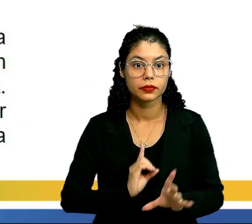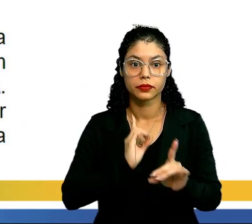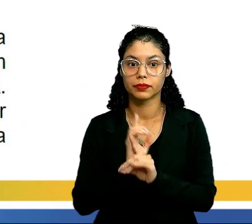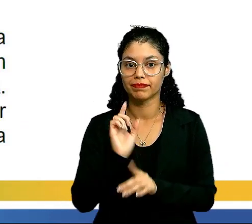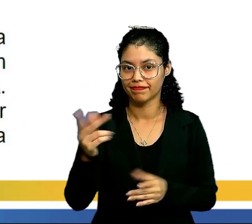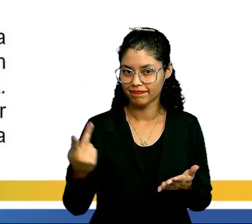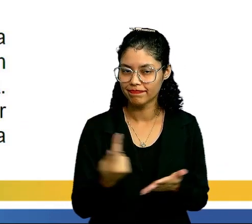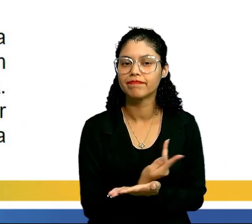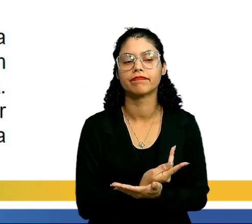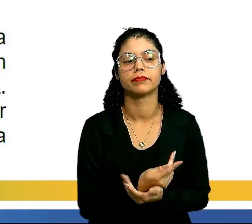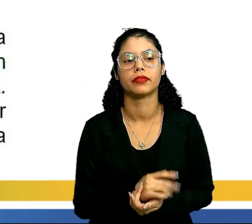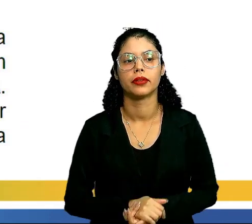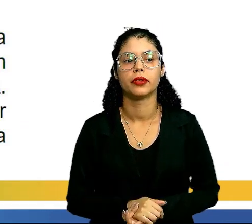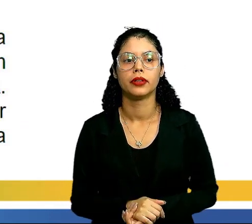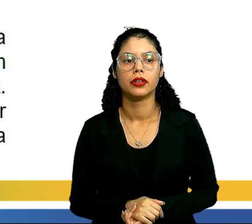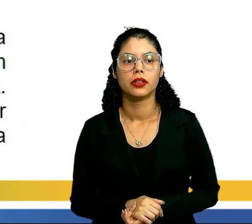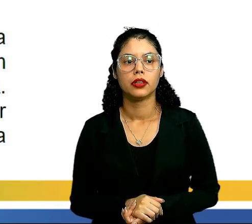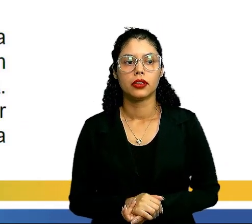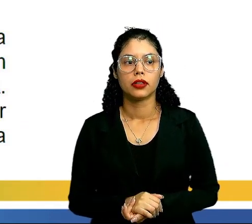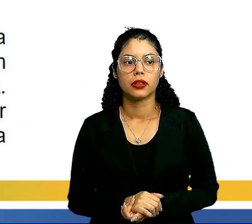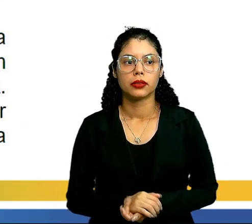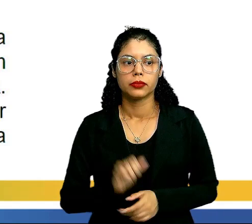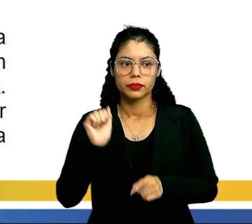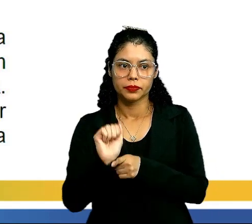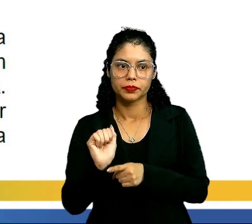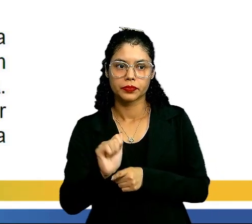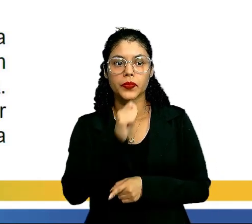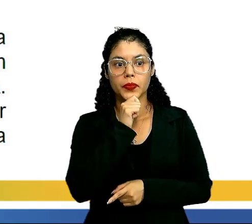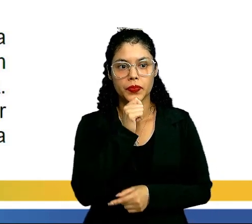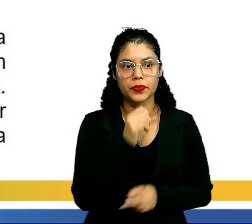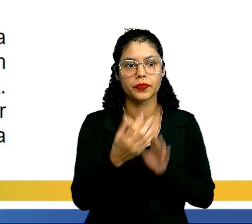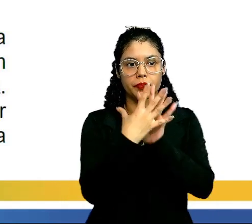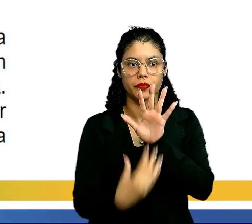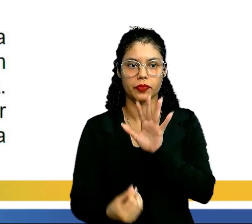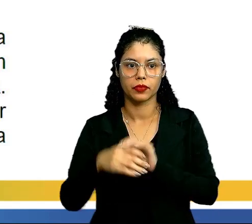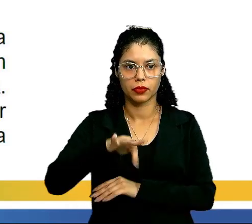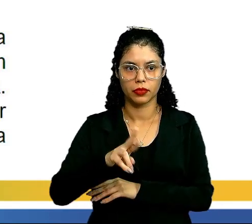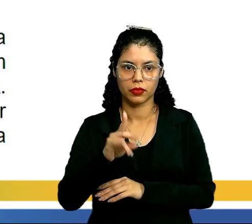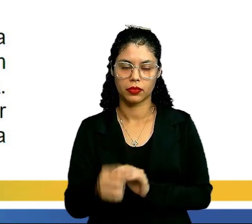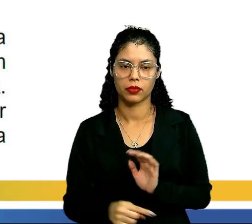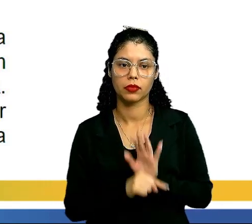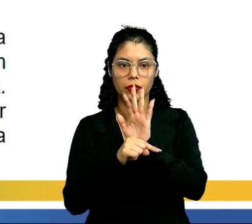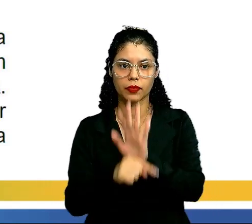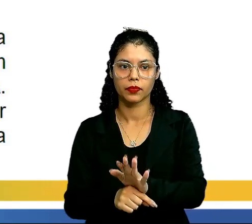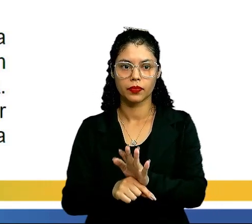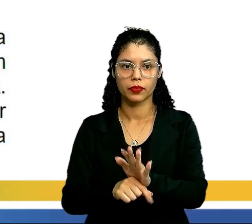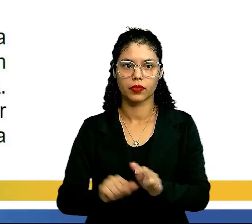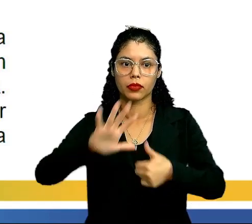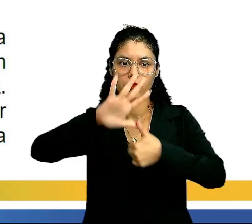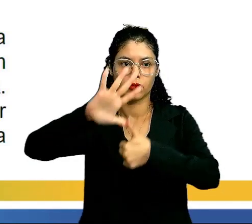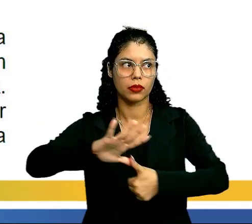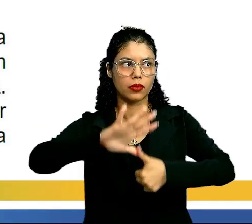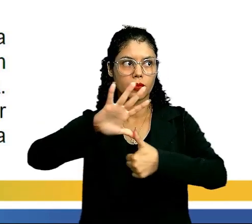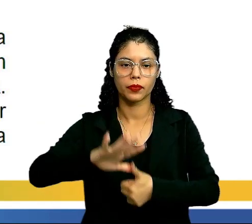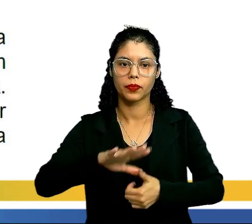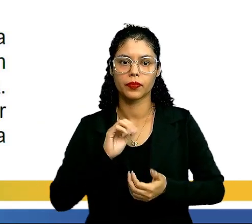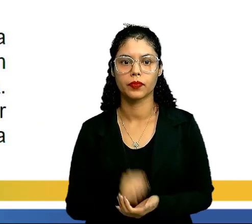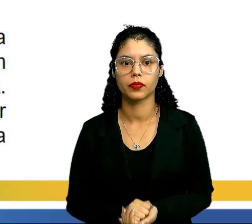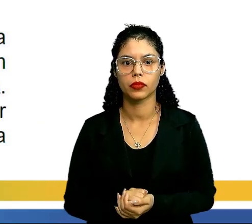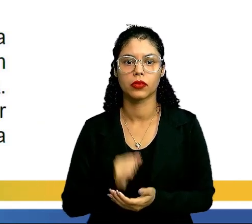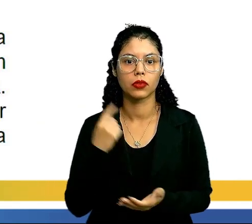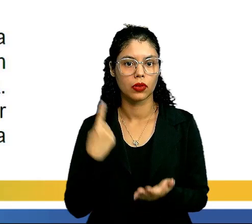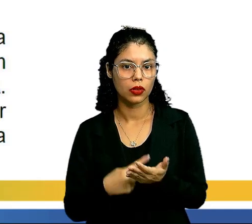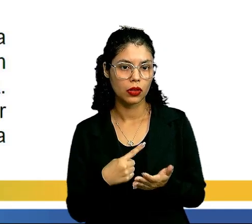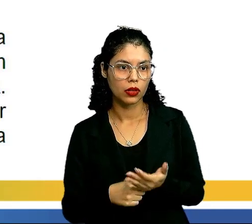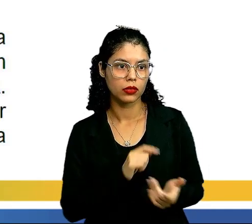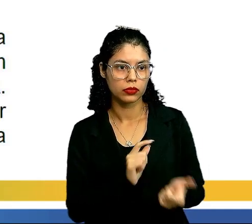encontrar a alternativa incorreta. Vamos à leitura? Letra A. Apesar da projeção de Mercator indicar a América do Sul